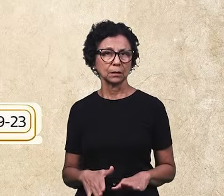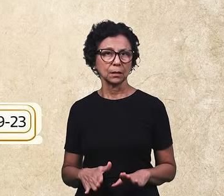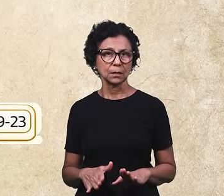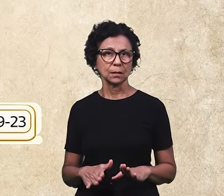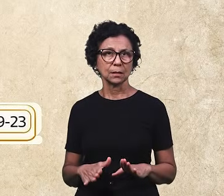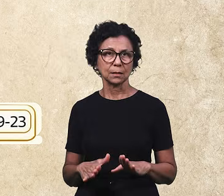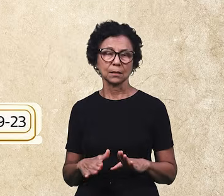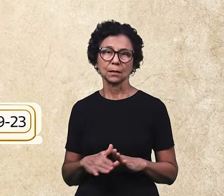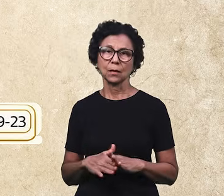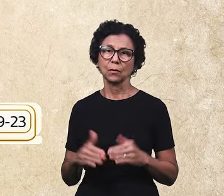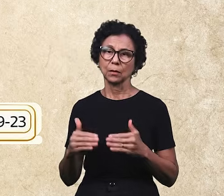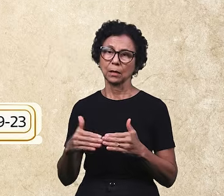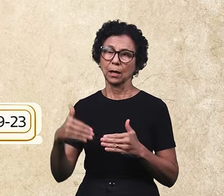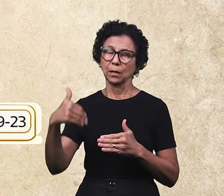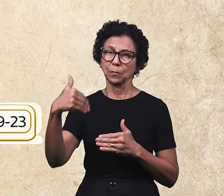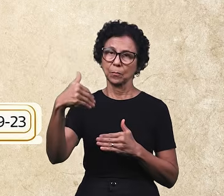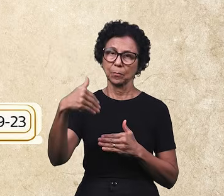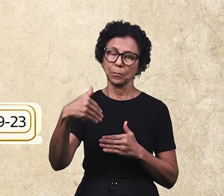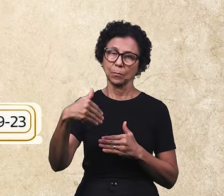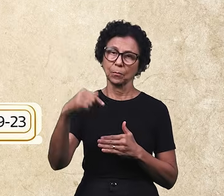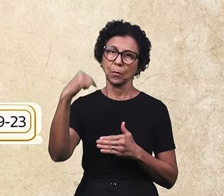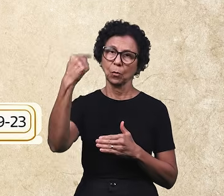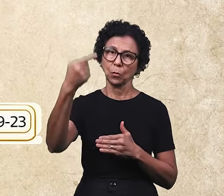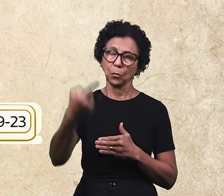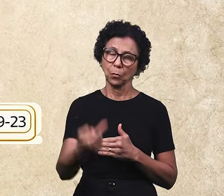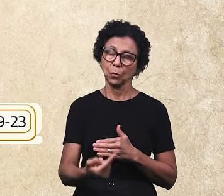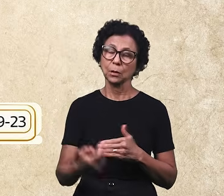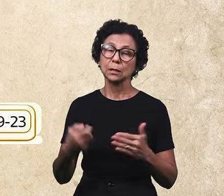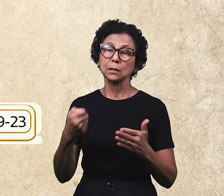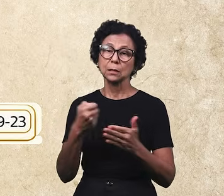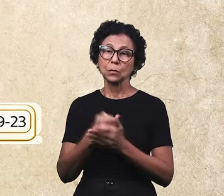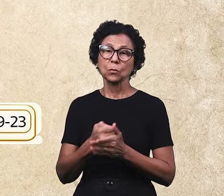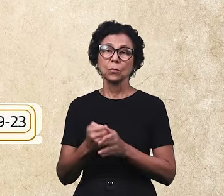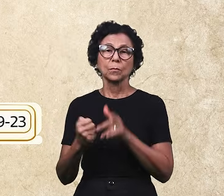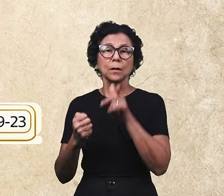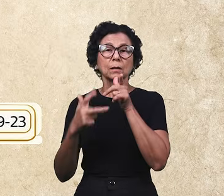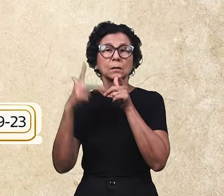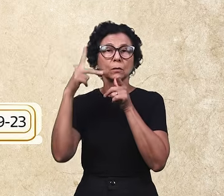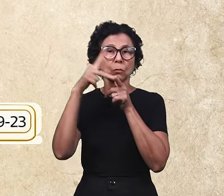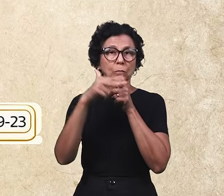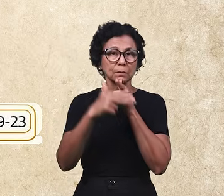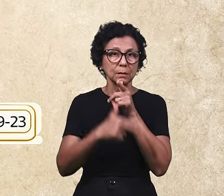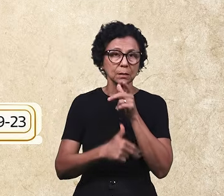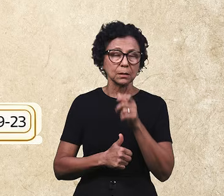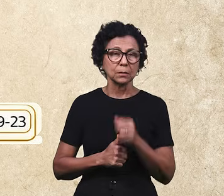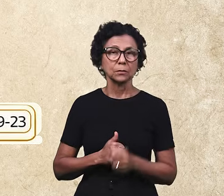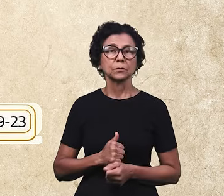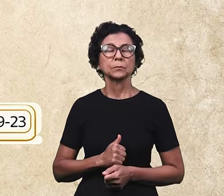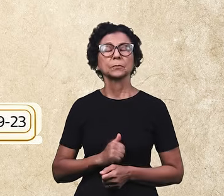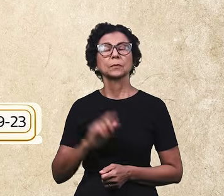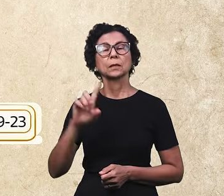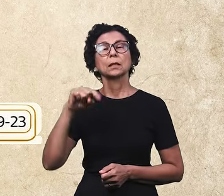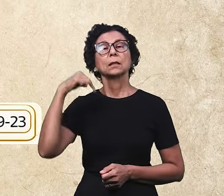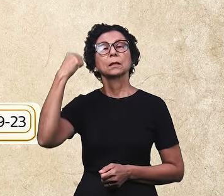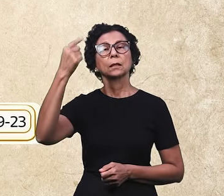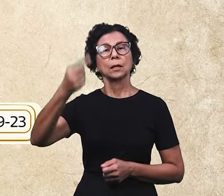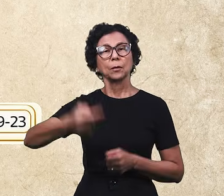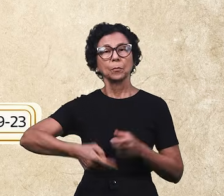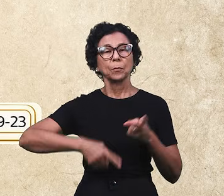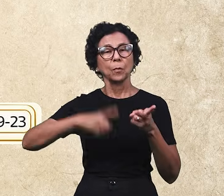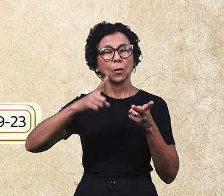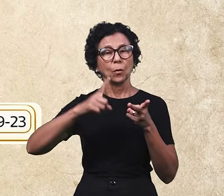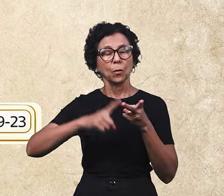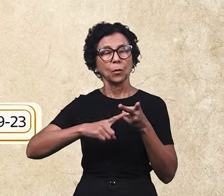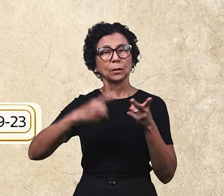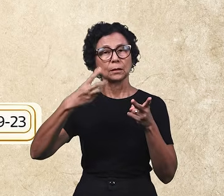depois disso é que se cumpre o 8º dia da circuncisão. Depois disso é que se cumprem os mais 33 dias